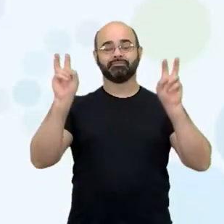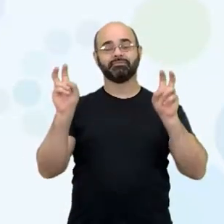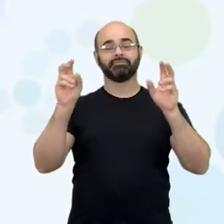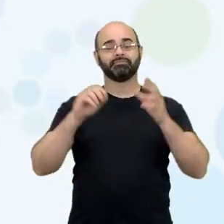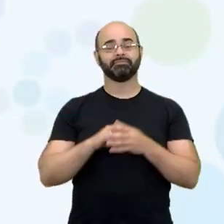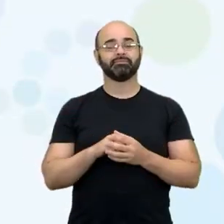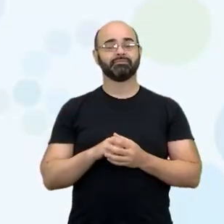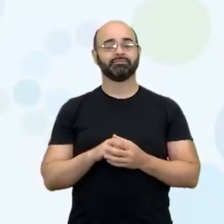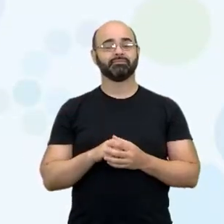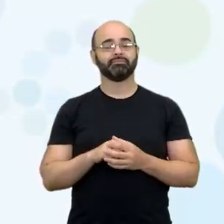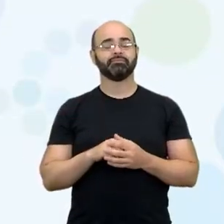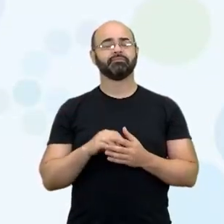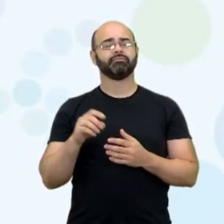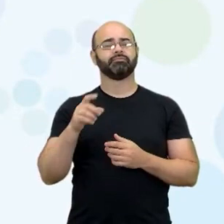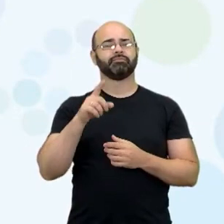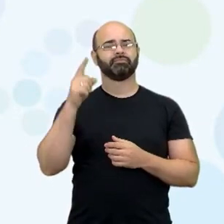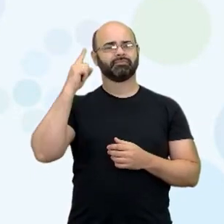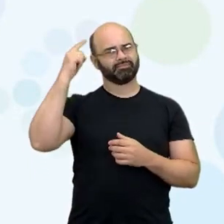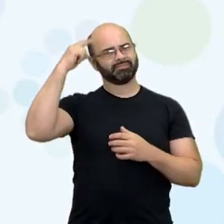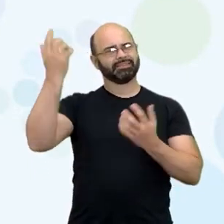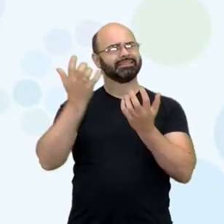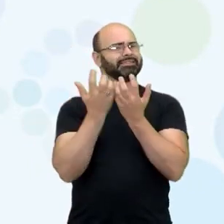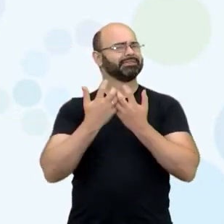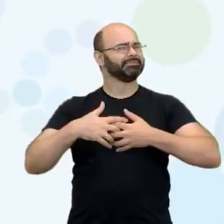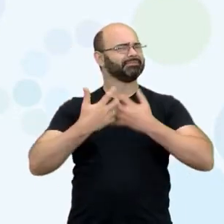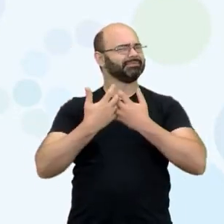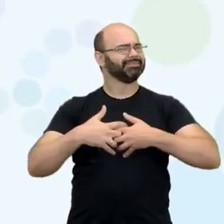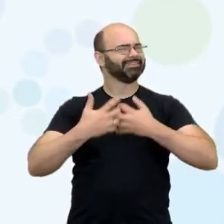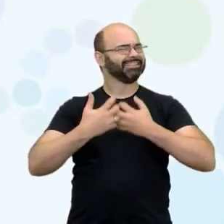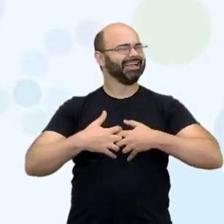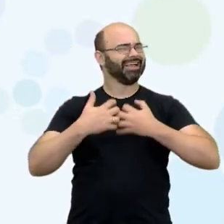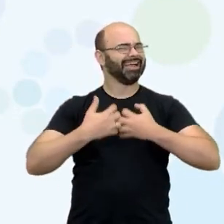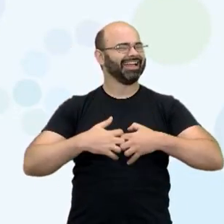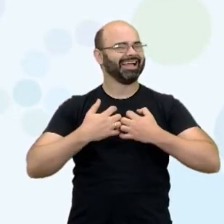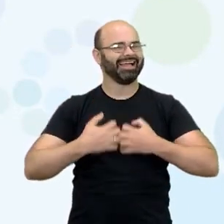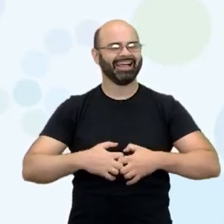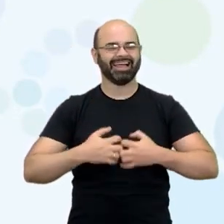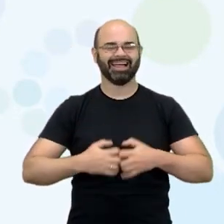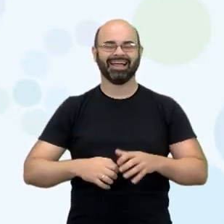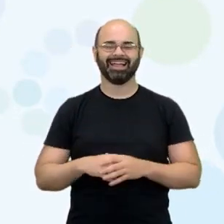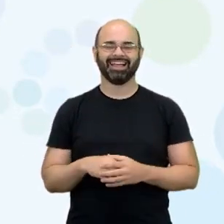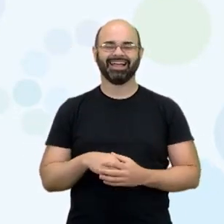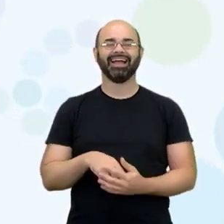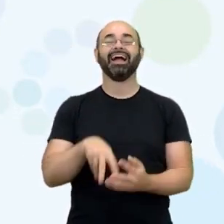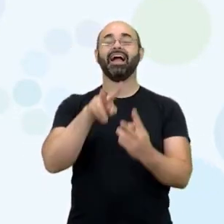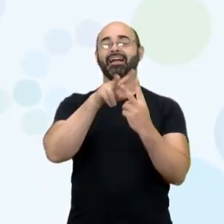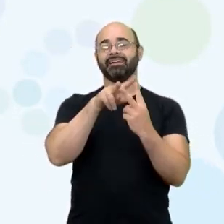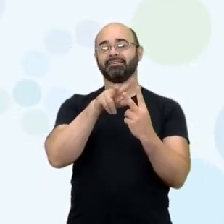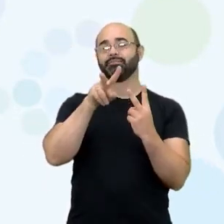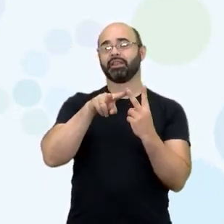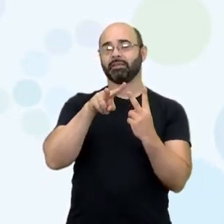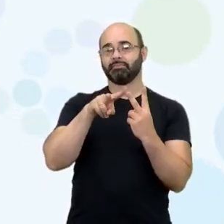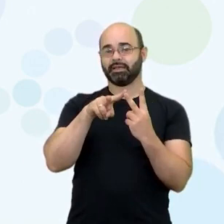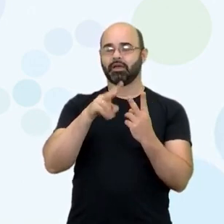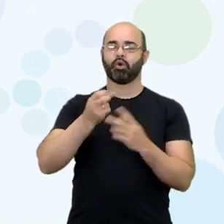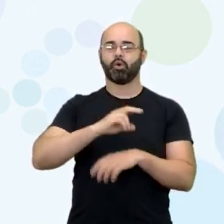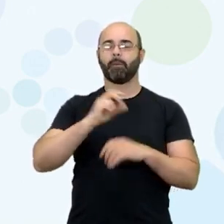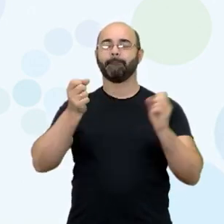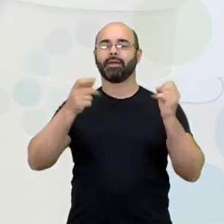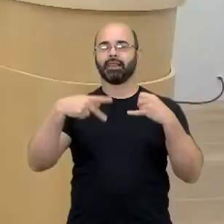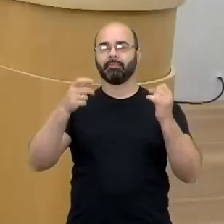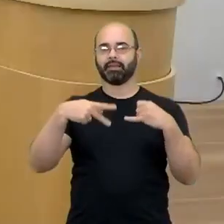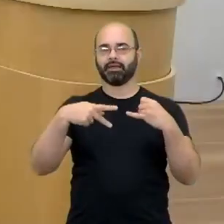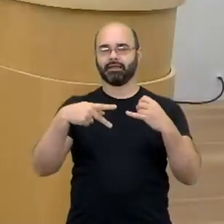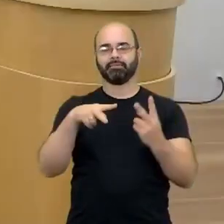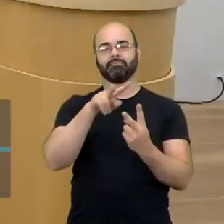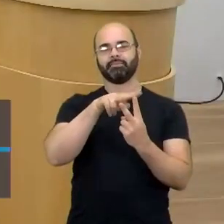pra fazer a caspa virar mandiopan. Olha lá. Para o ímpar, é um jogo justo? E aí, a gente